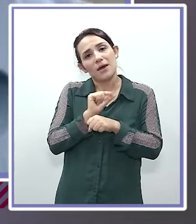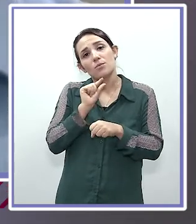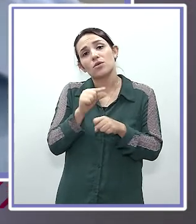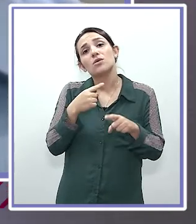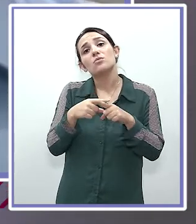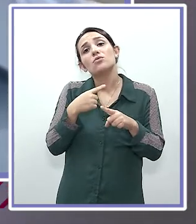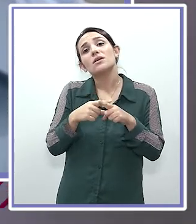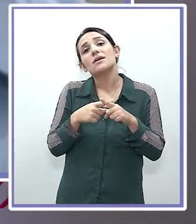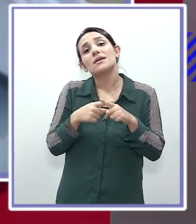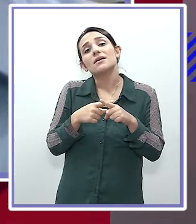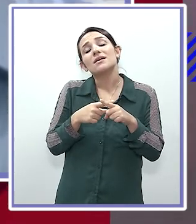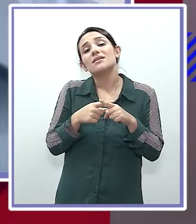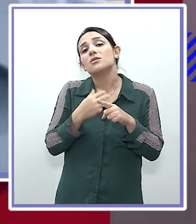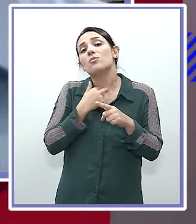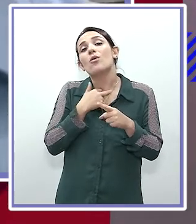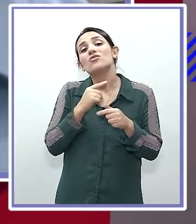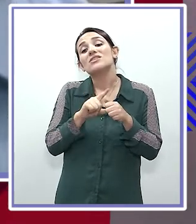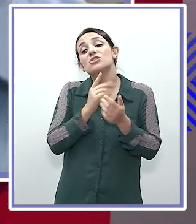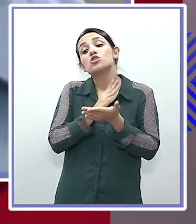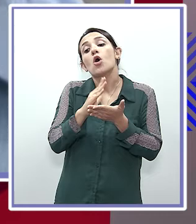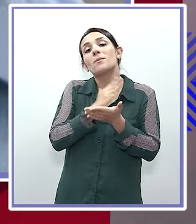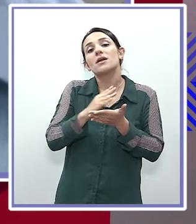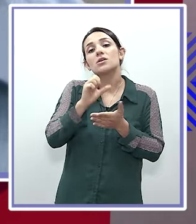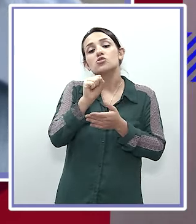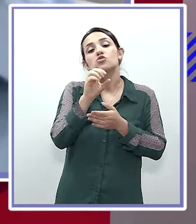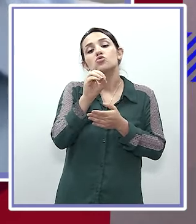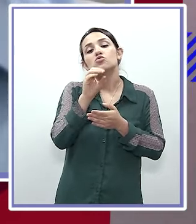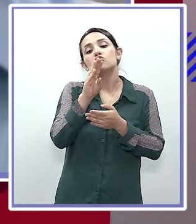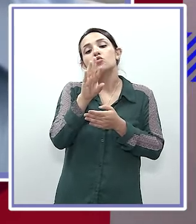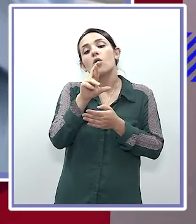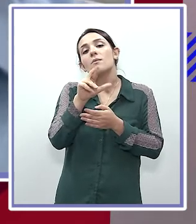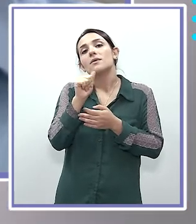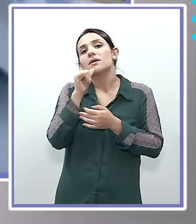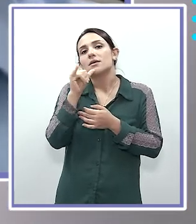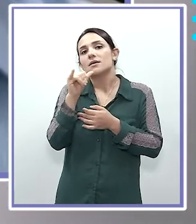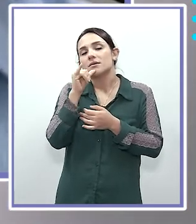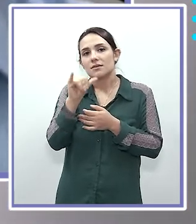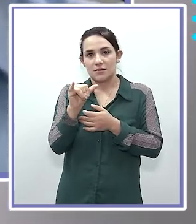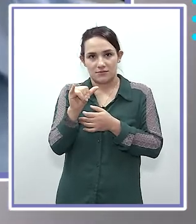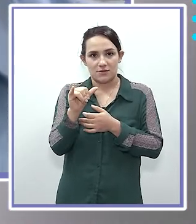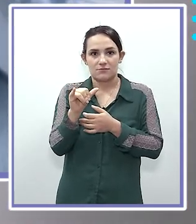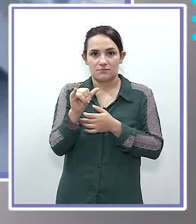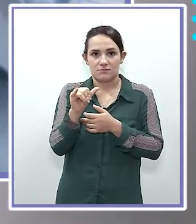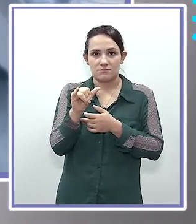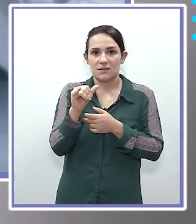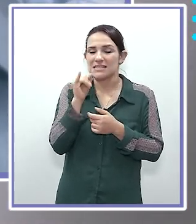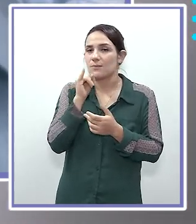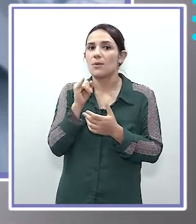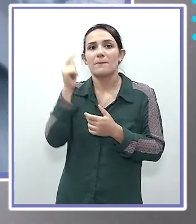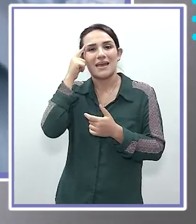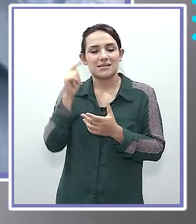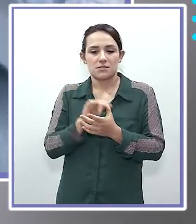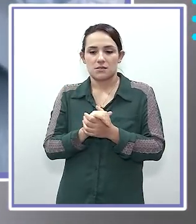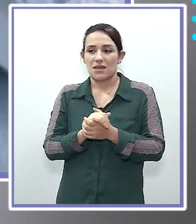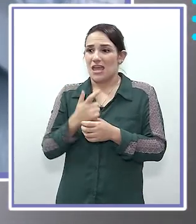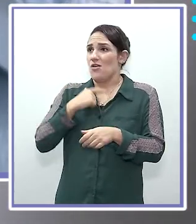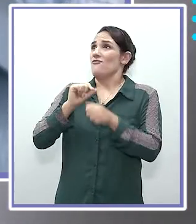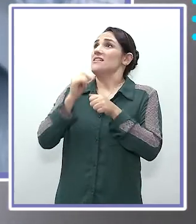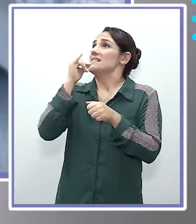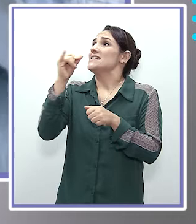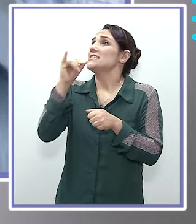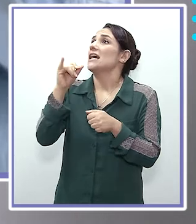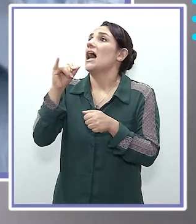de energia. Porque o que acontece? No sistema elétrico, o que a gente consome é o que a gente está gerando. Isso